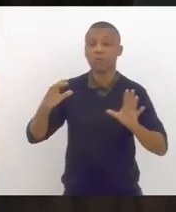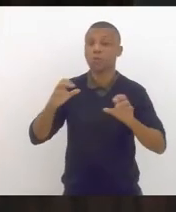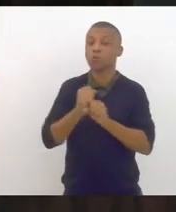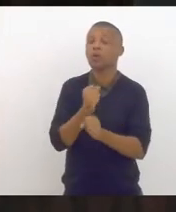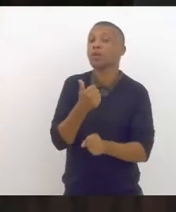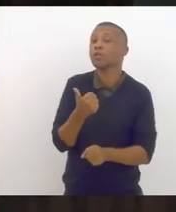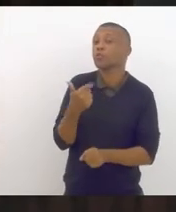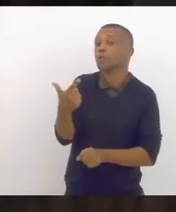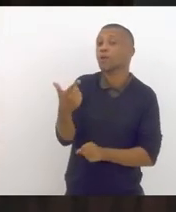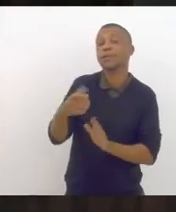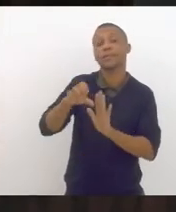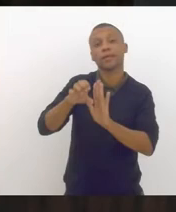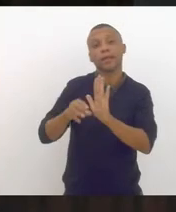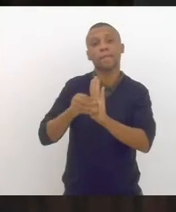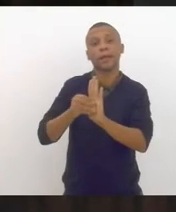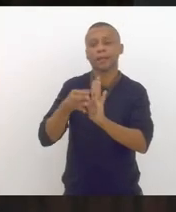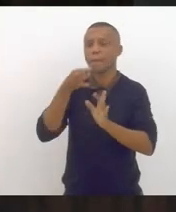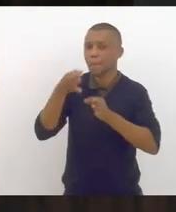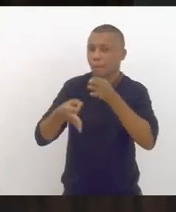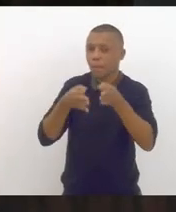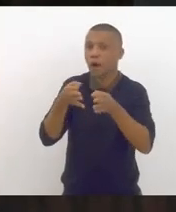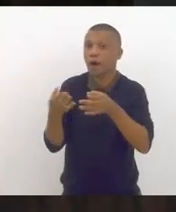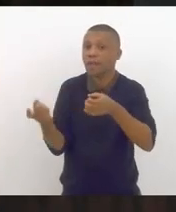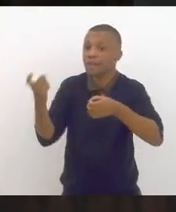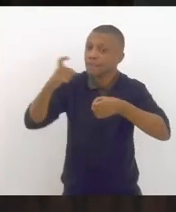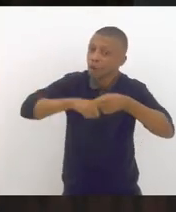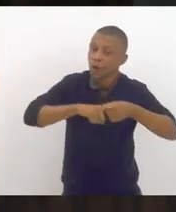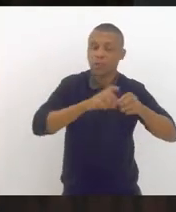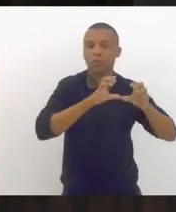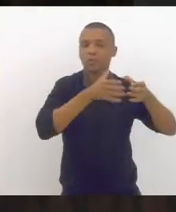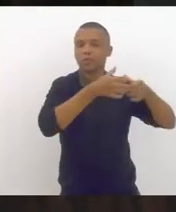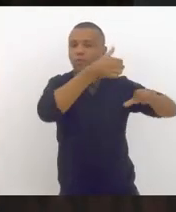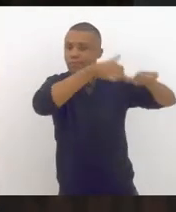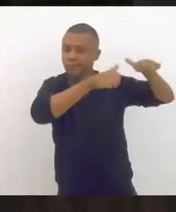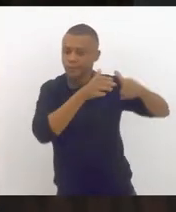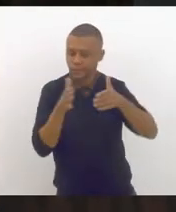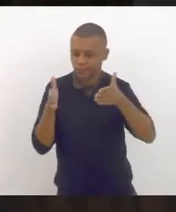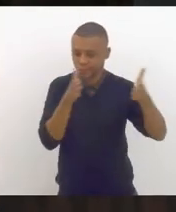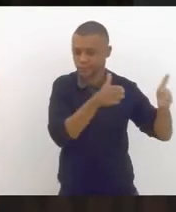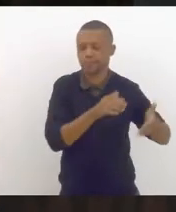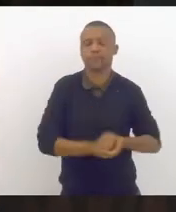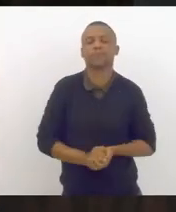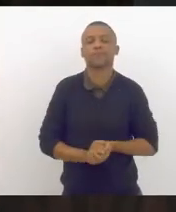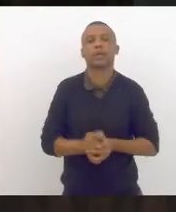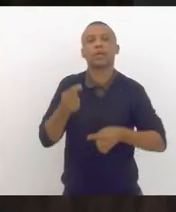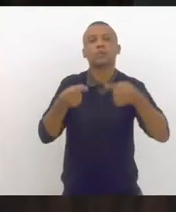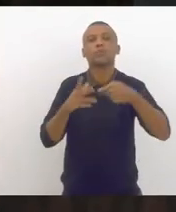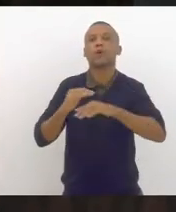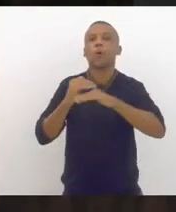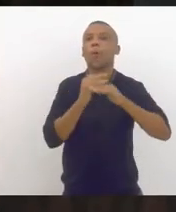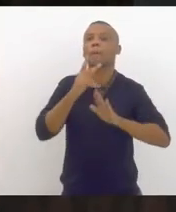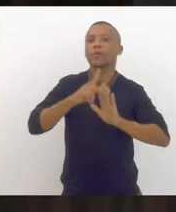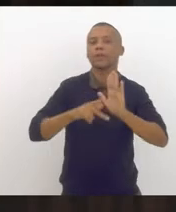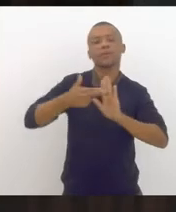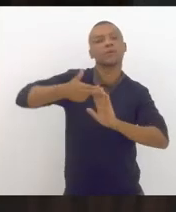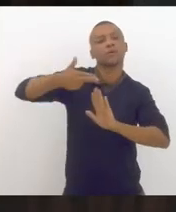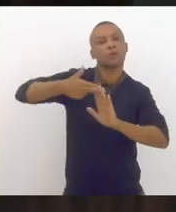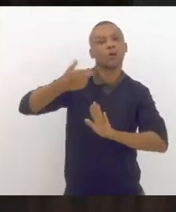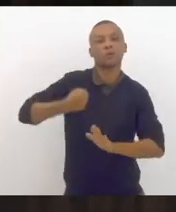emendas, retorna às comissões técnicas. Em discussão única, projeto de resolução